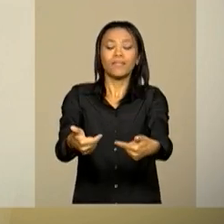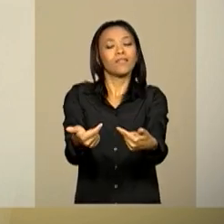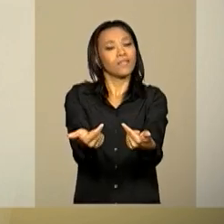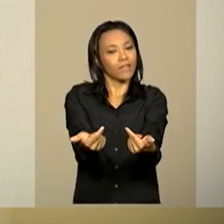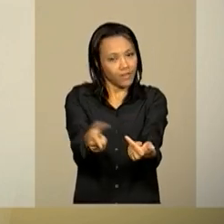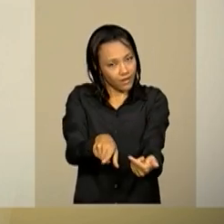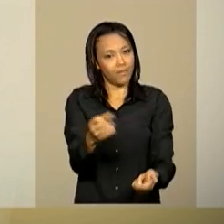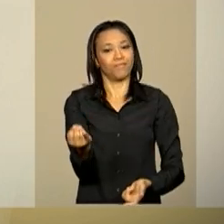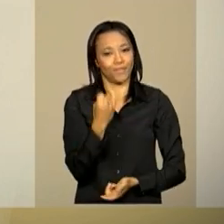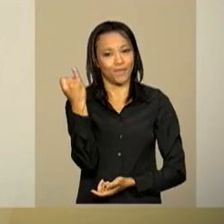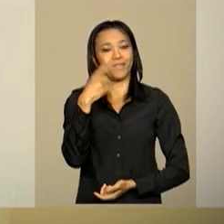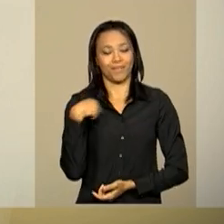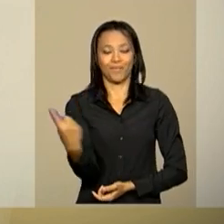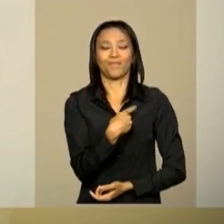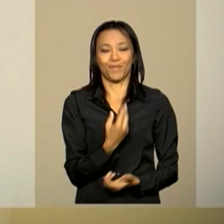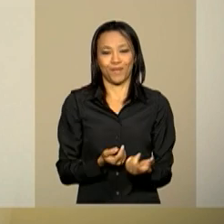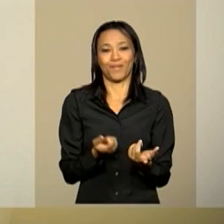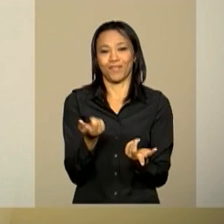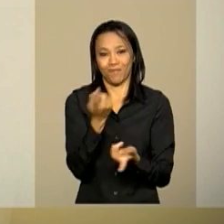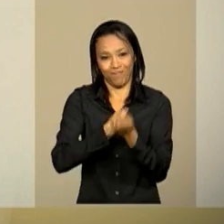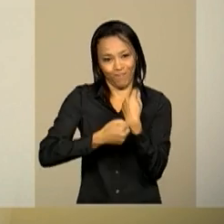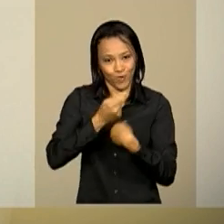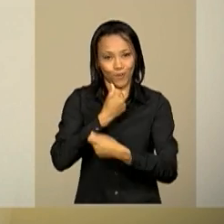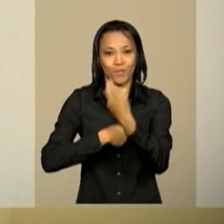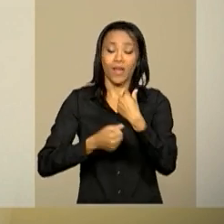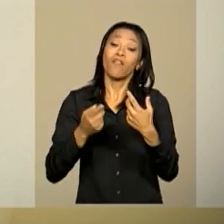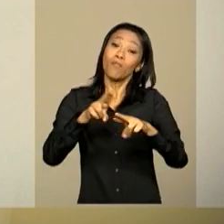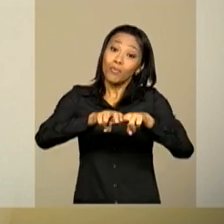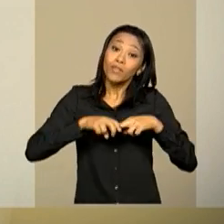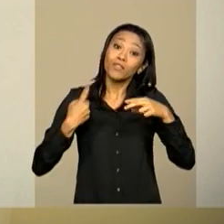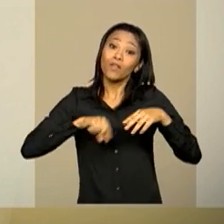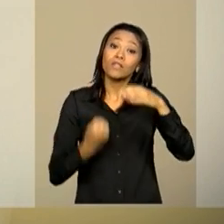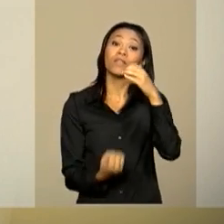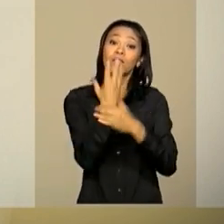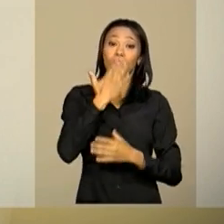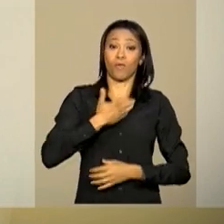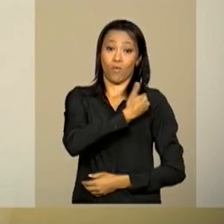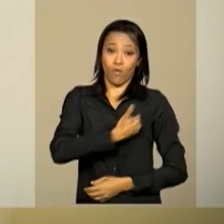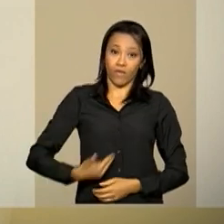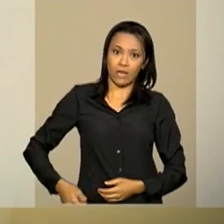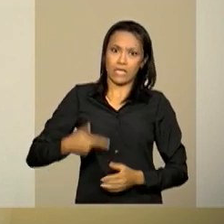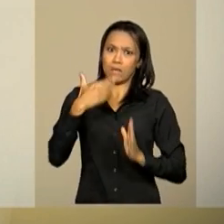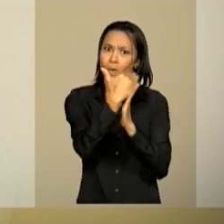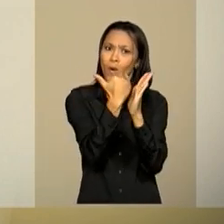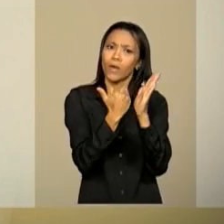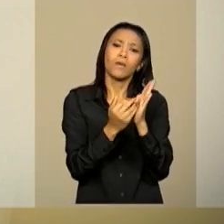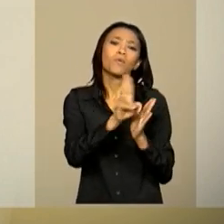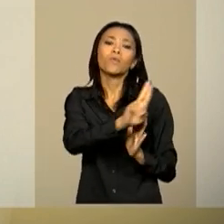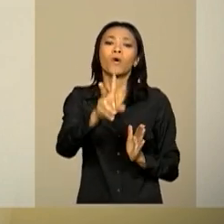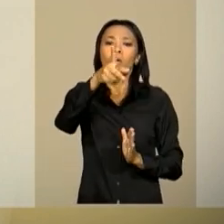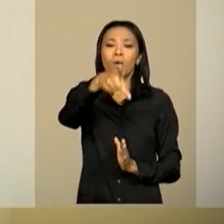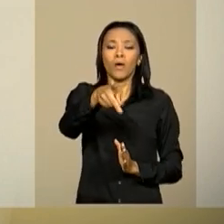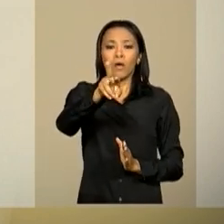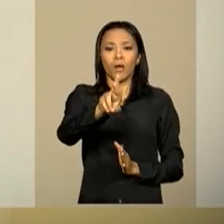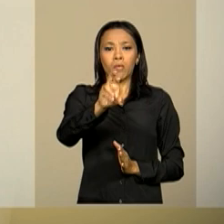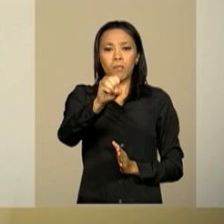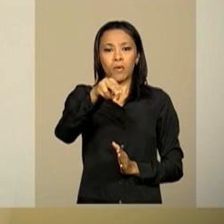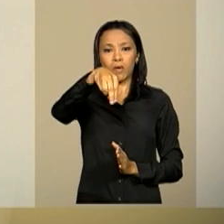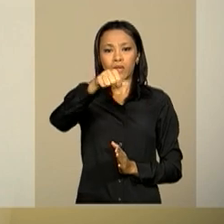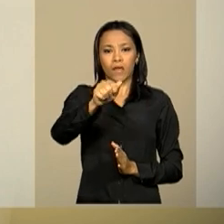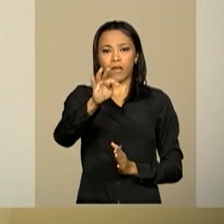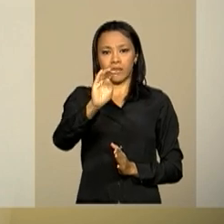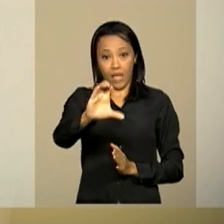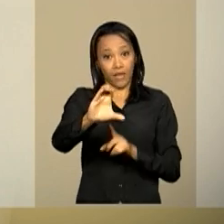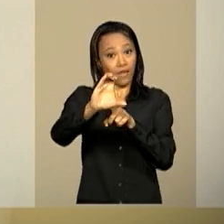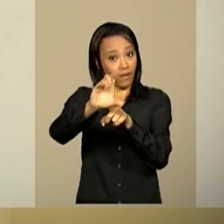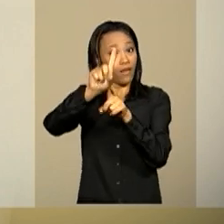importantíssimo para nossa economia foi para isso Que Nós criamos no meu governo esse grande programa que é o Pronatec o programa nacional